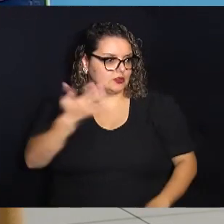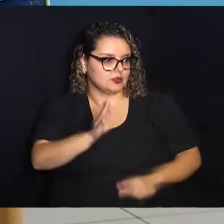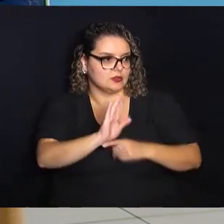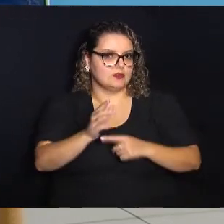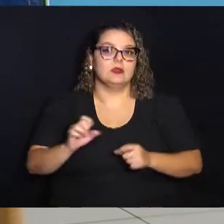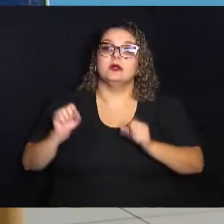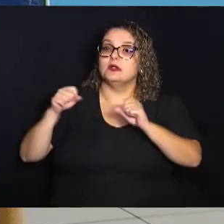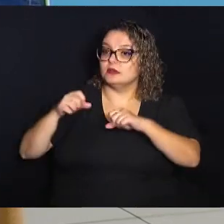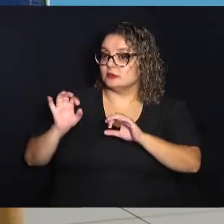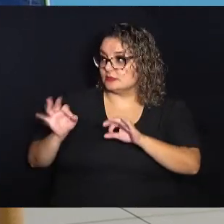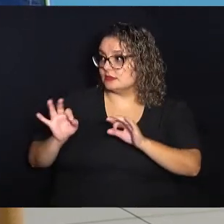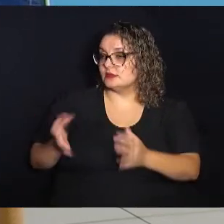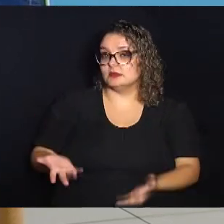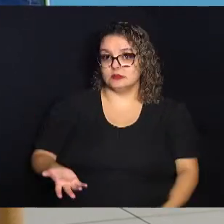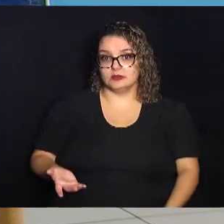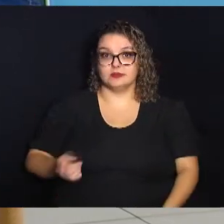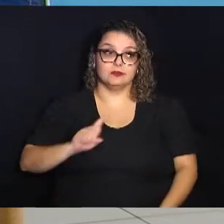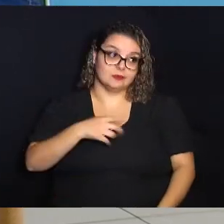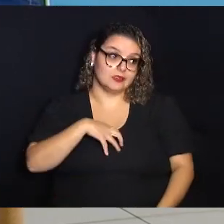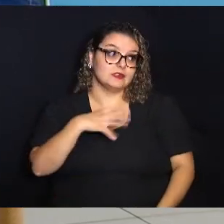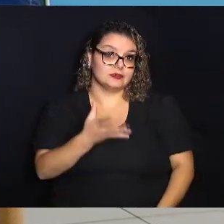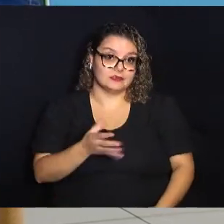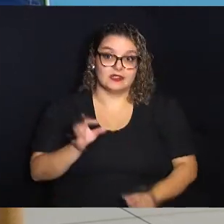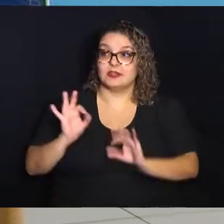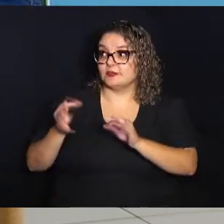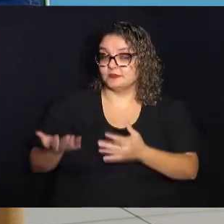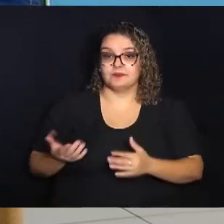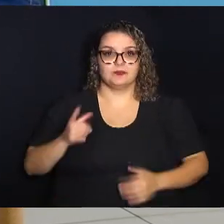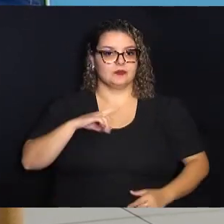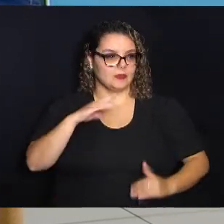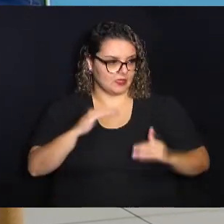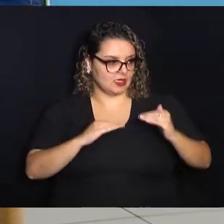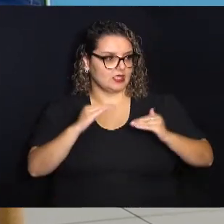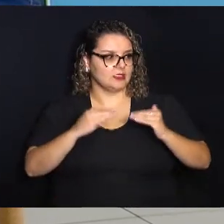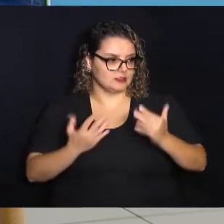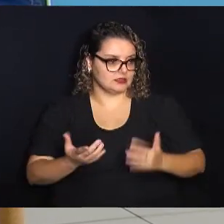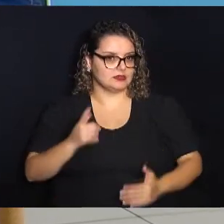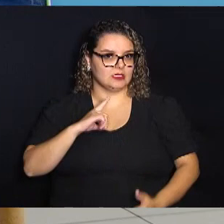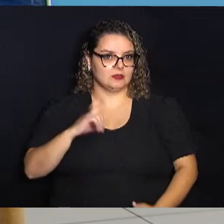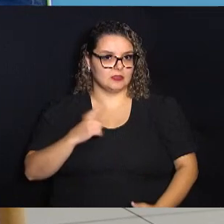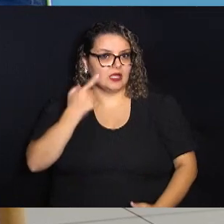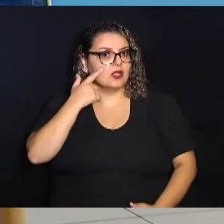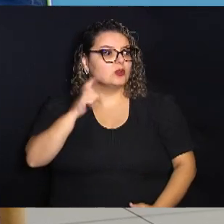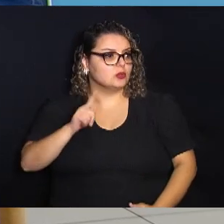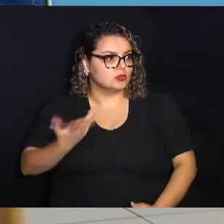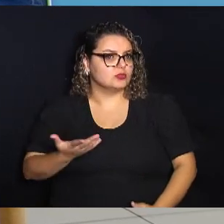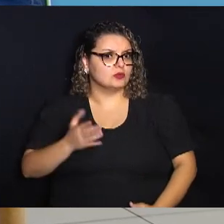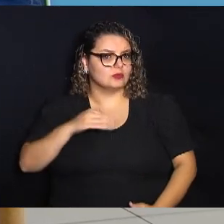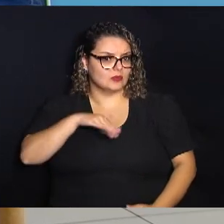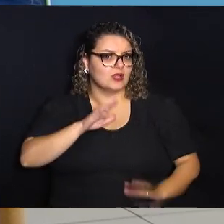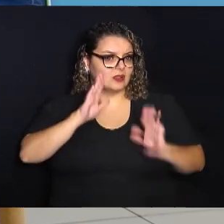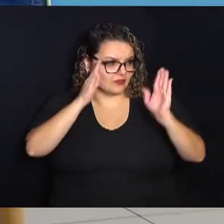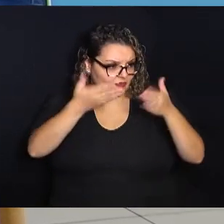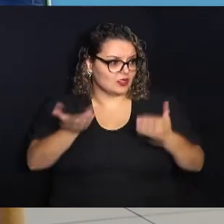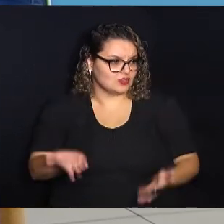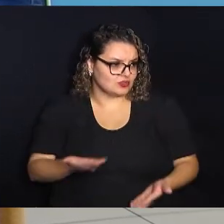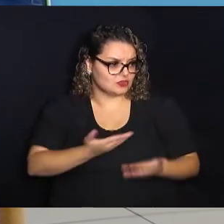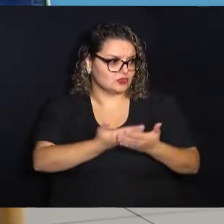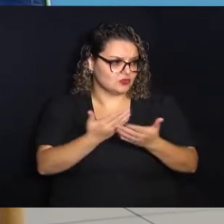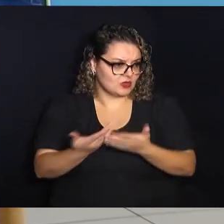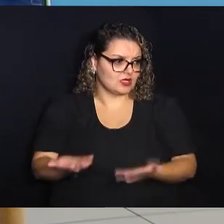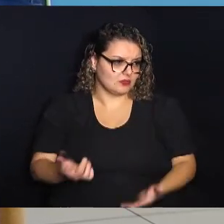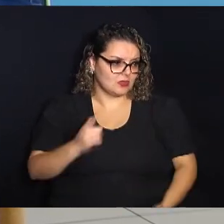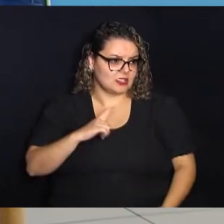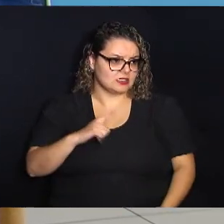os dias. Exato. Também não é assim, né? Eu acho que tem que Exatamente. ter esse equilíbrio, evidentemente mais focado nos